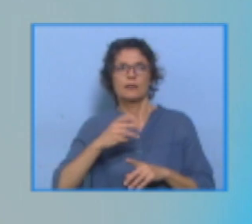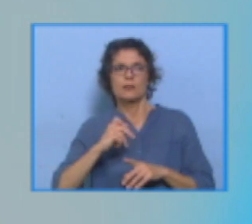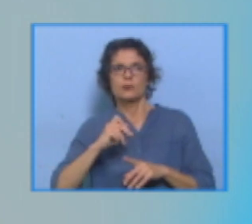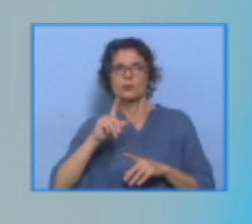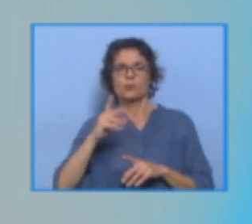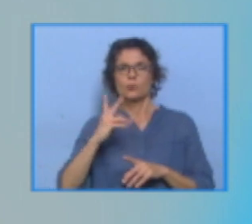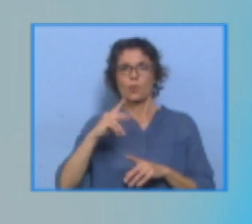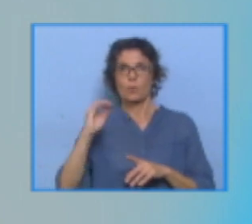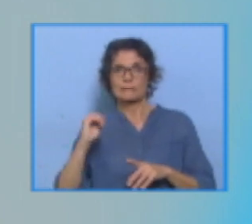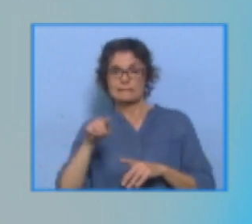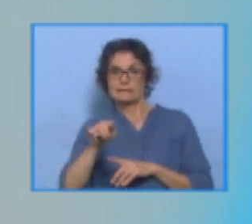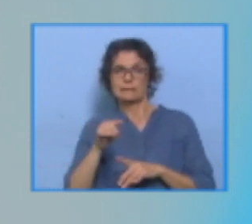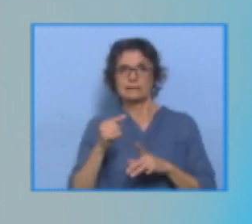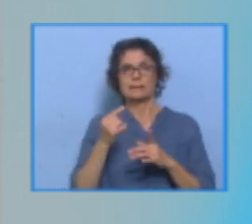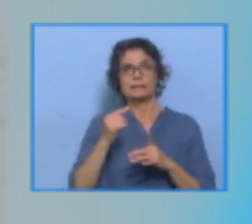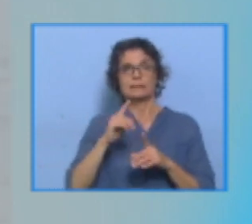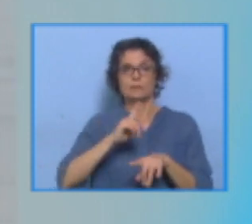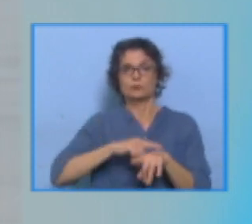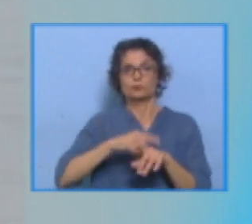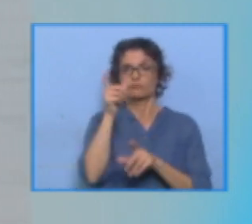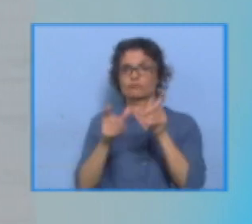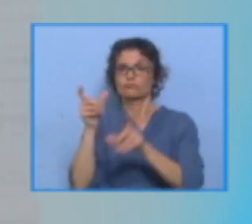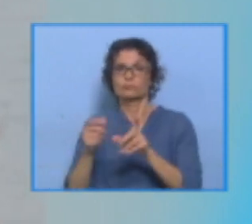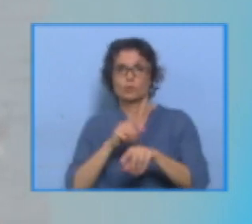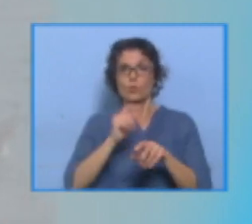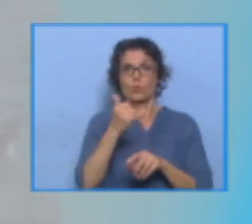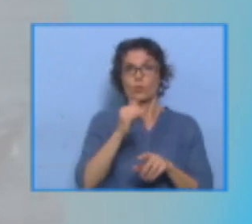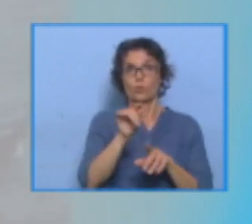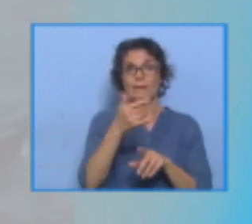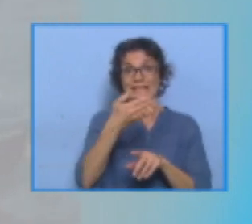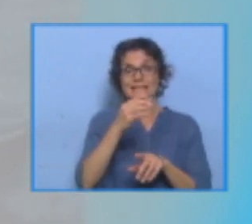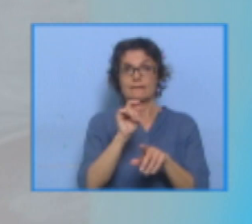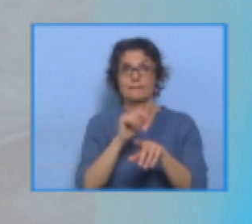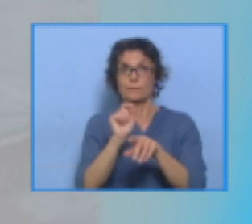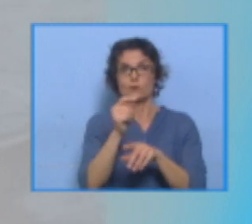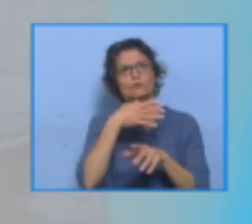7 minutos cada um para falar sobre 12 temas diferentes. E aqui o objetivo é de facto